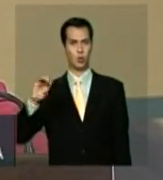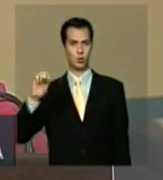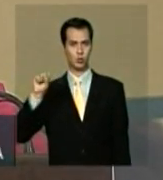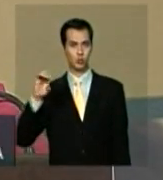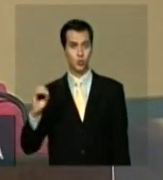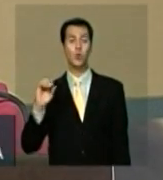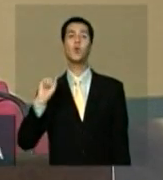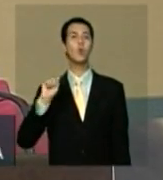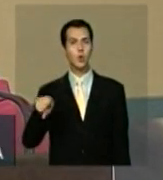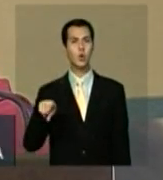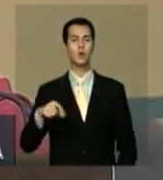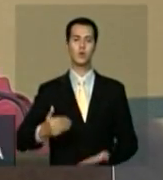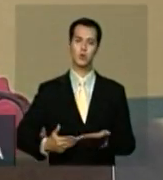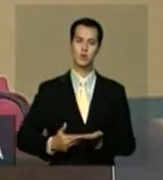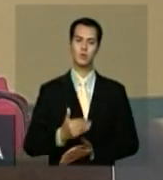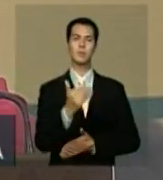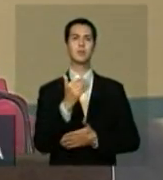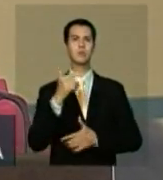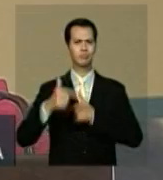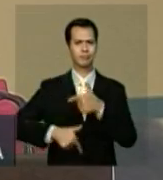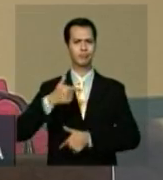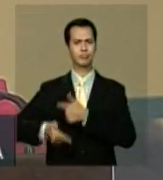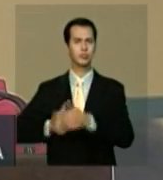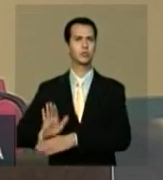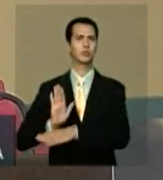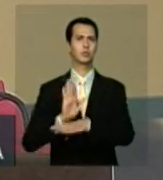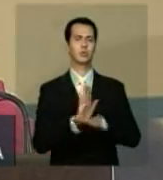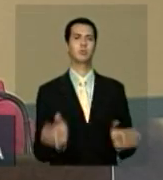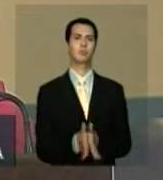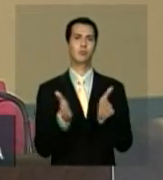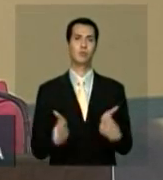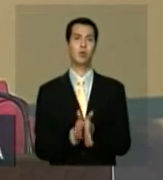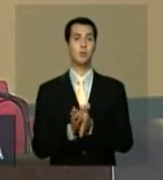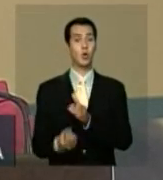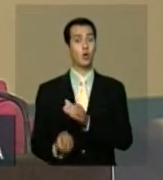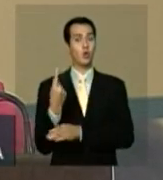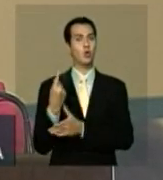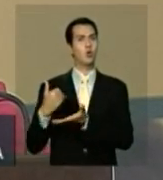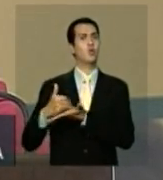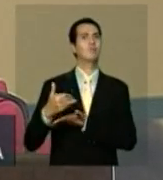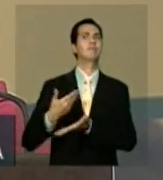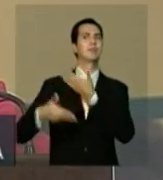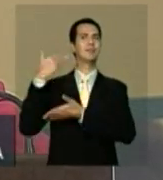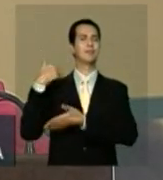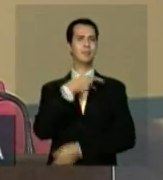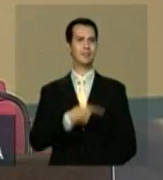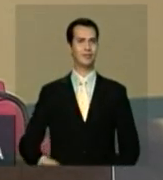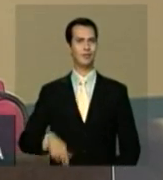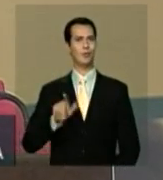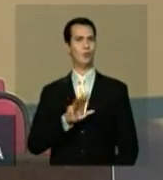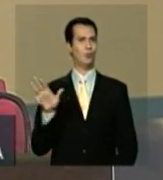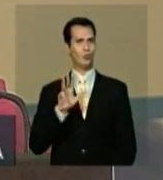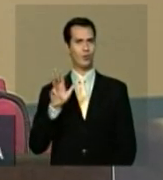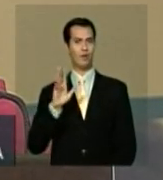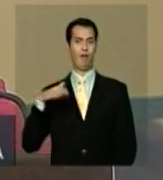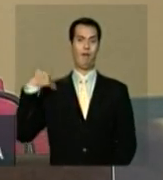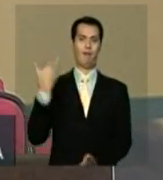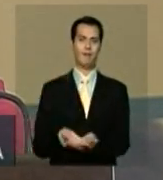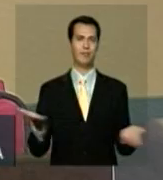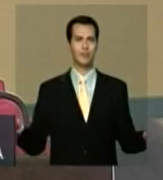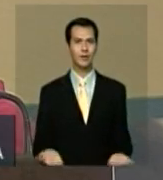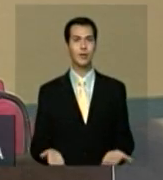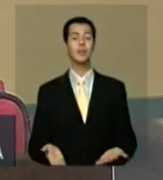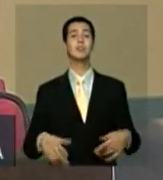extrema pobreza nasce como uma iniciativa que o Brasil oferece a seus filhos mais frágeis para que eles